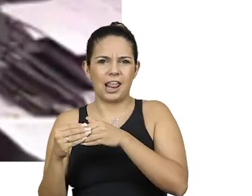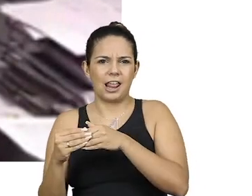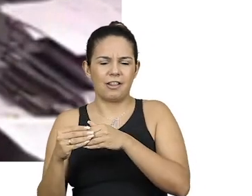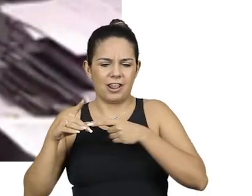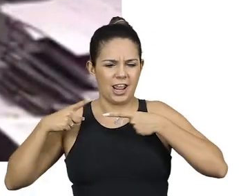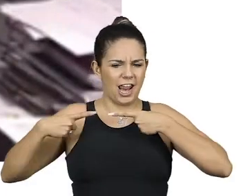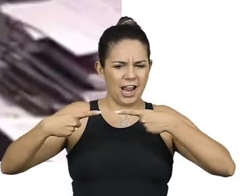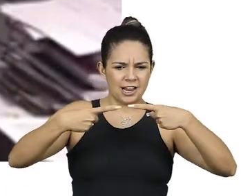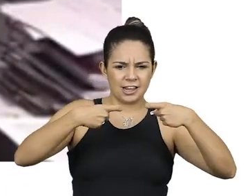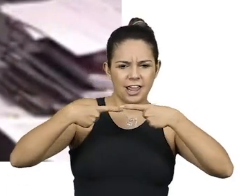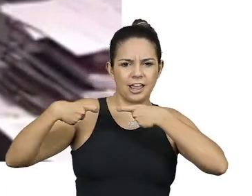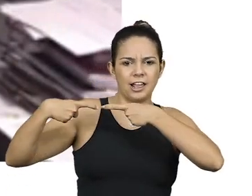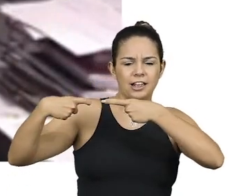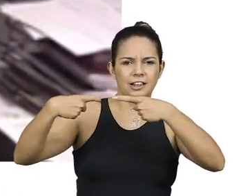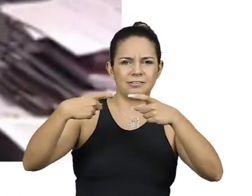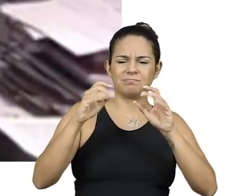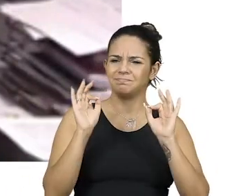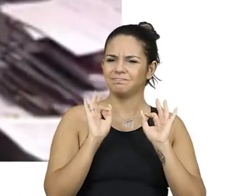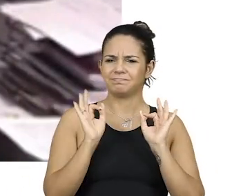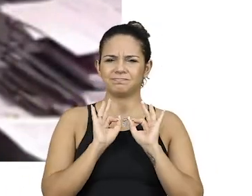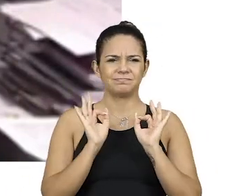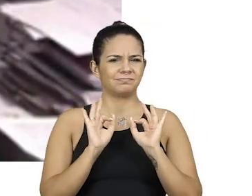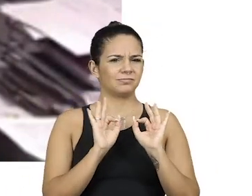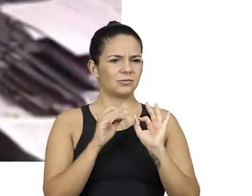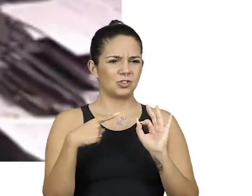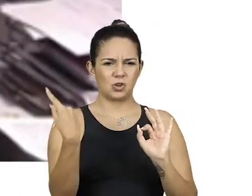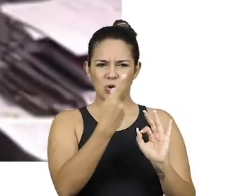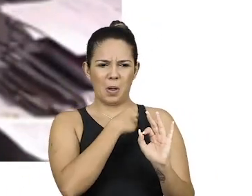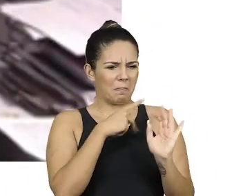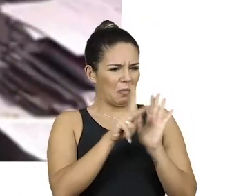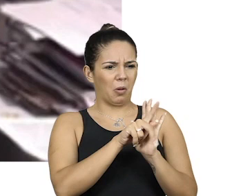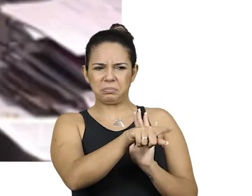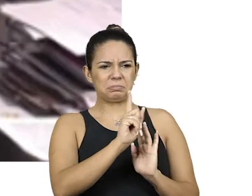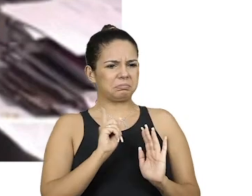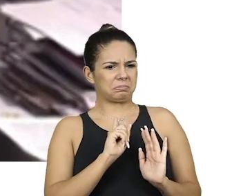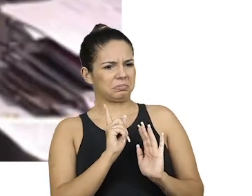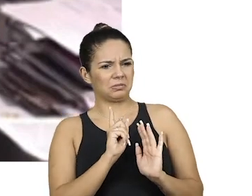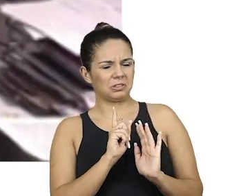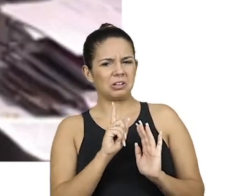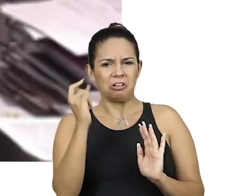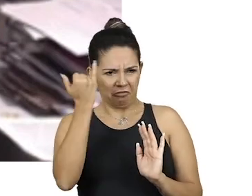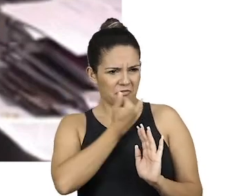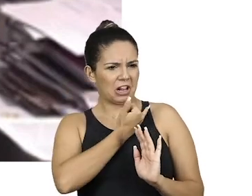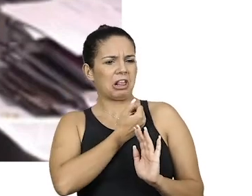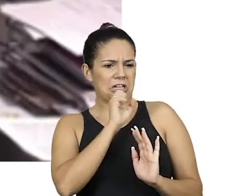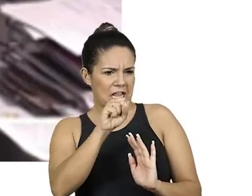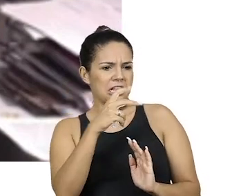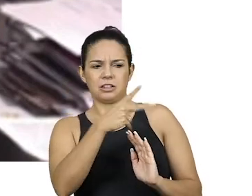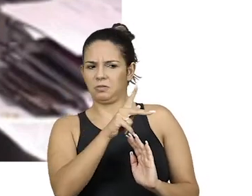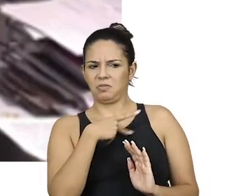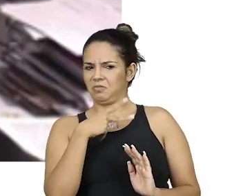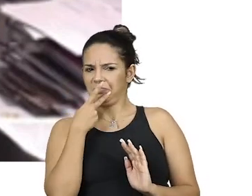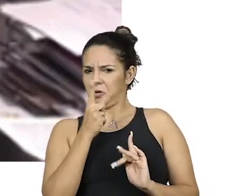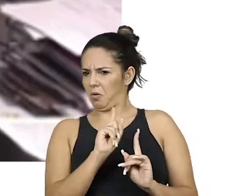de guerra. Nada era nosso ali, embora nos dissessem